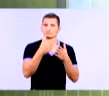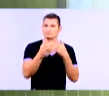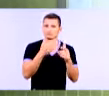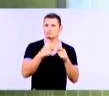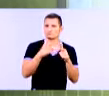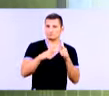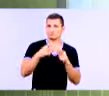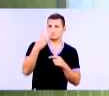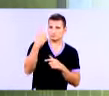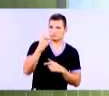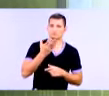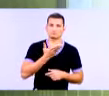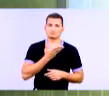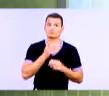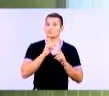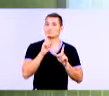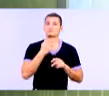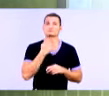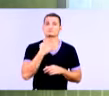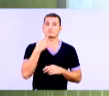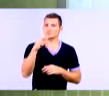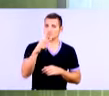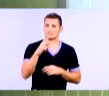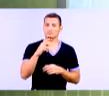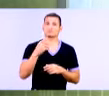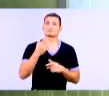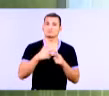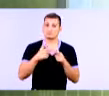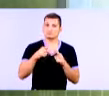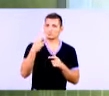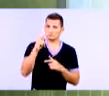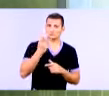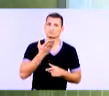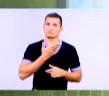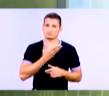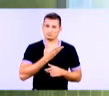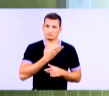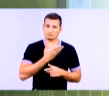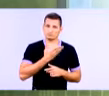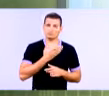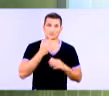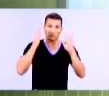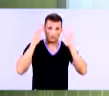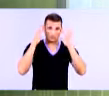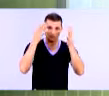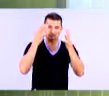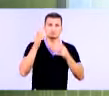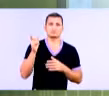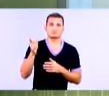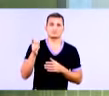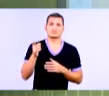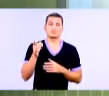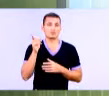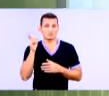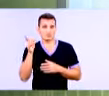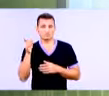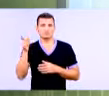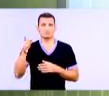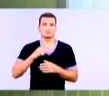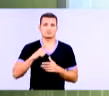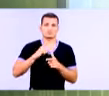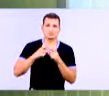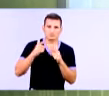pode ser o seu. Você vai ter que escolher um dos problemas do seu amigo e dar a solução para ele. Olha, fulano de tal, você está com problema